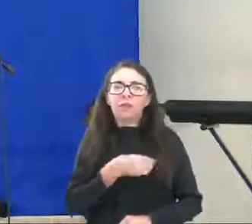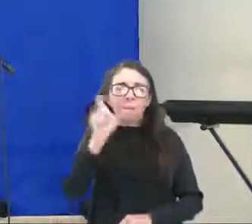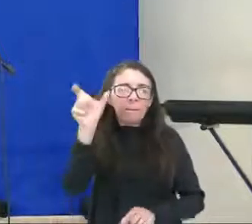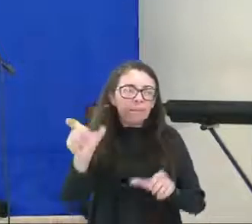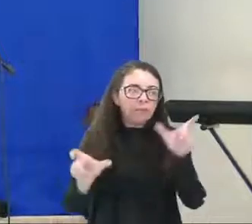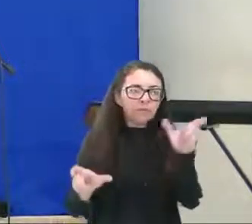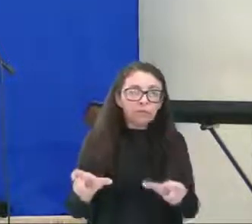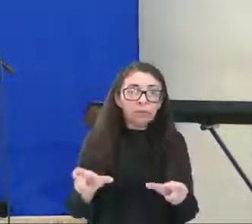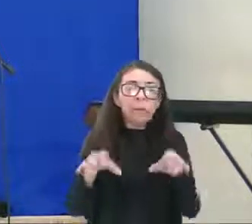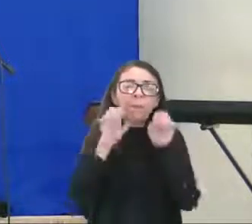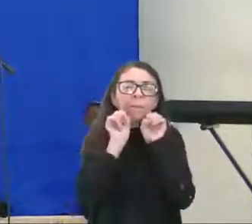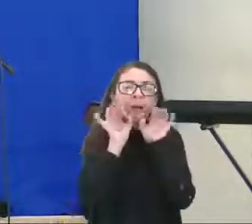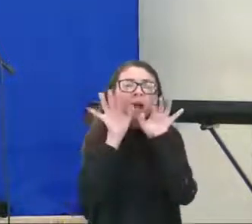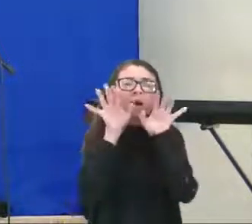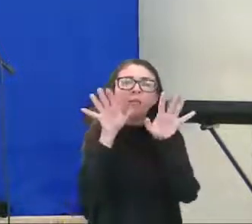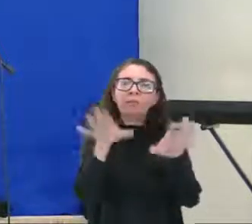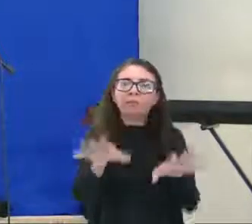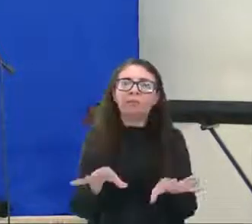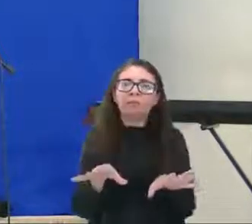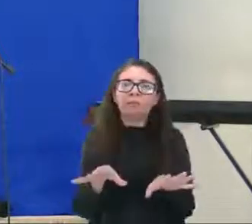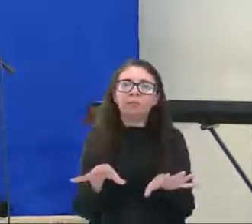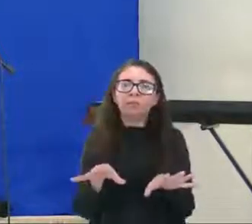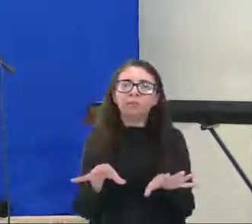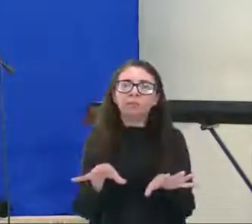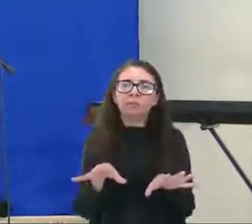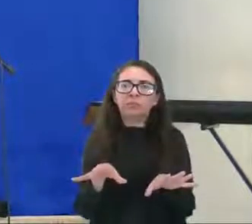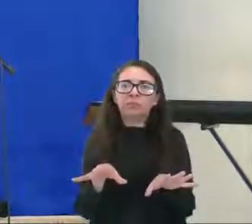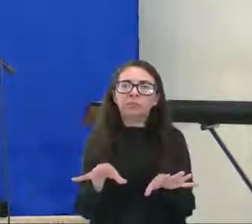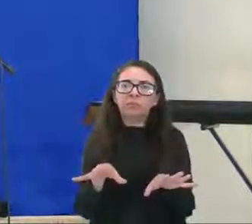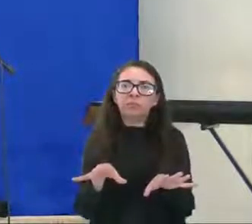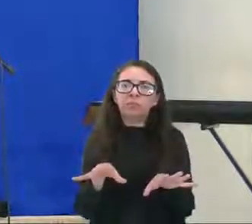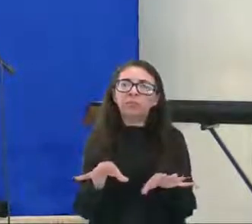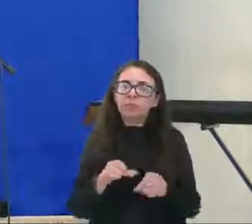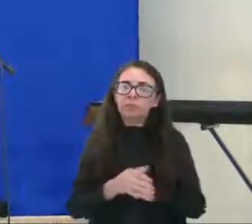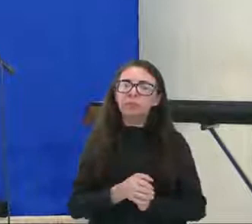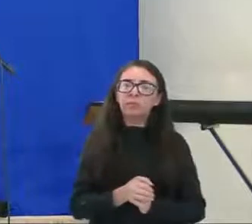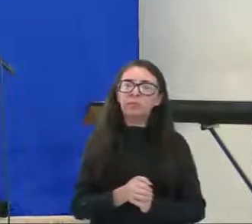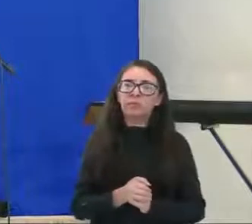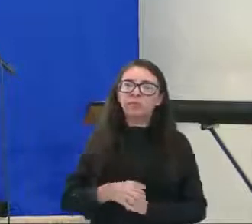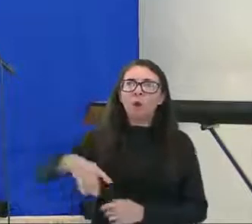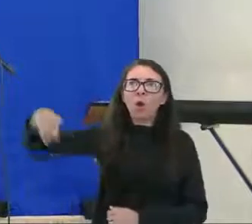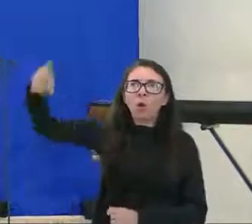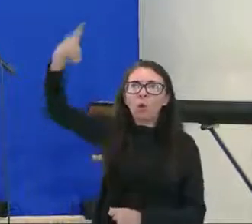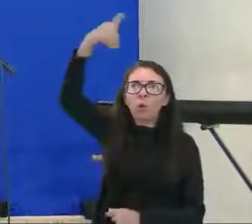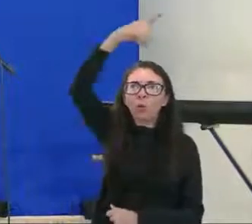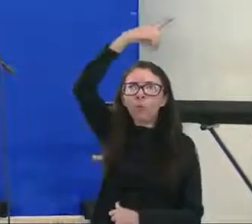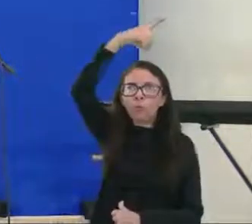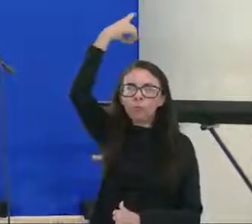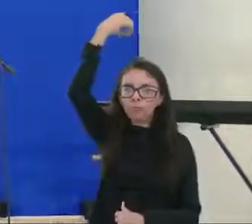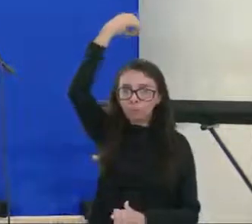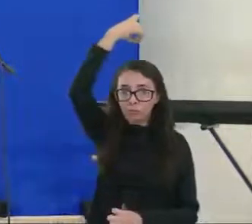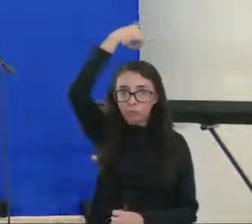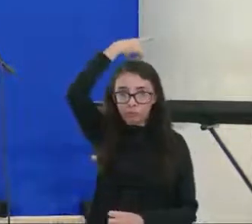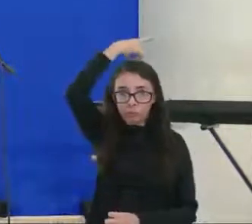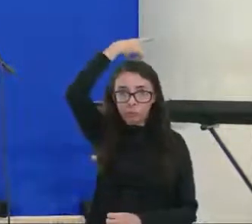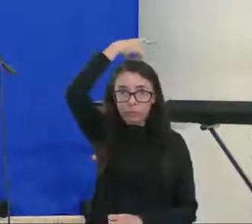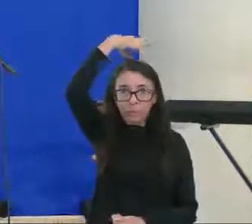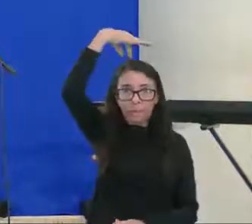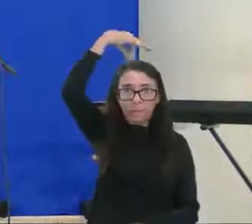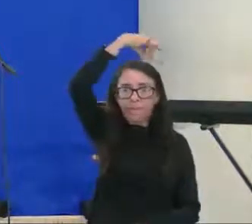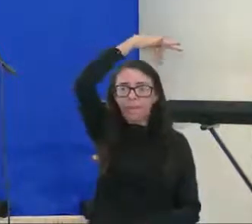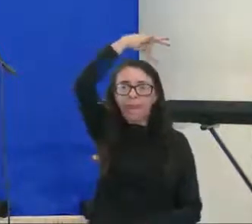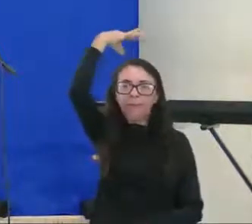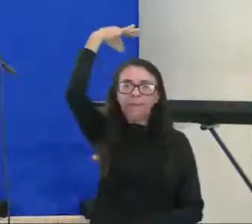A segunda proposição. O dom espiritual é uma habilidade especial que Deus